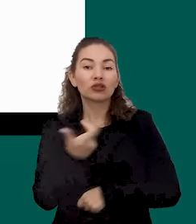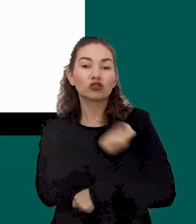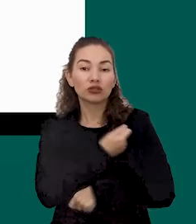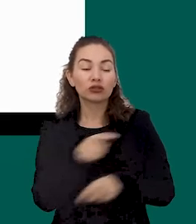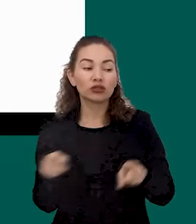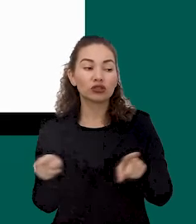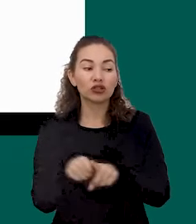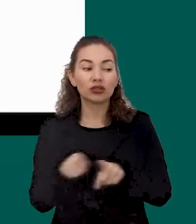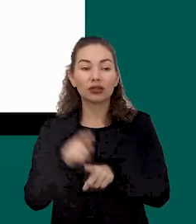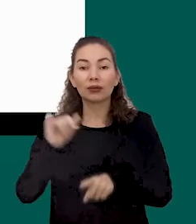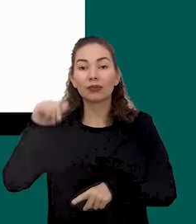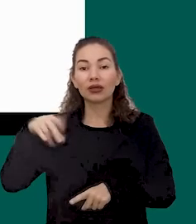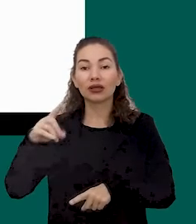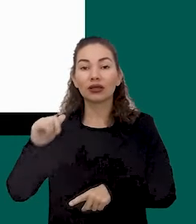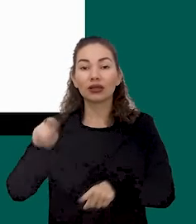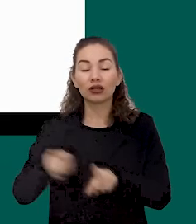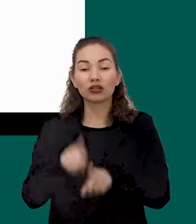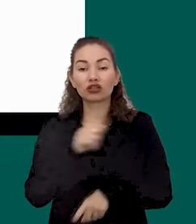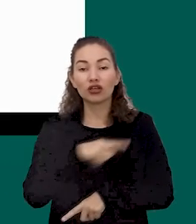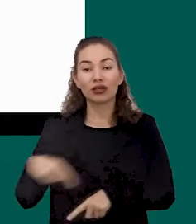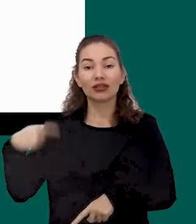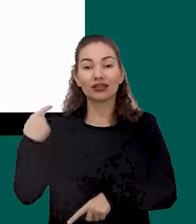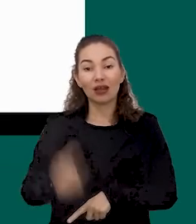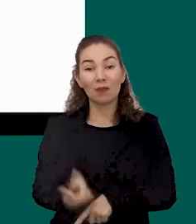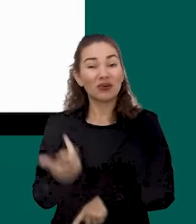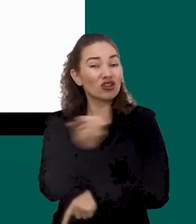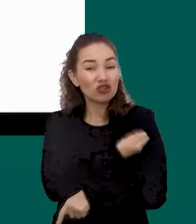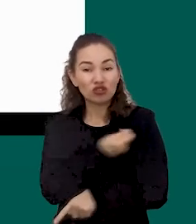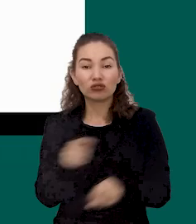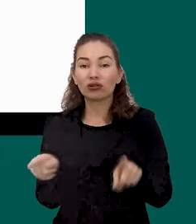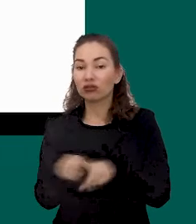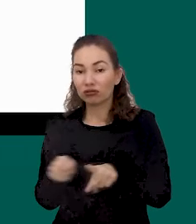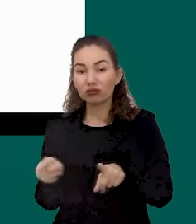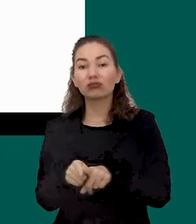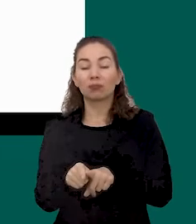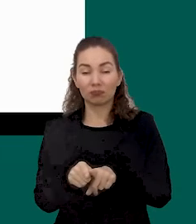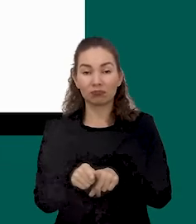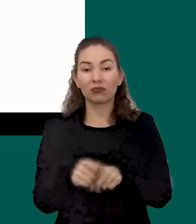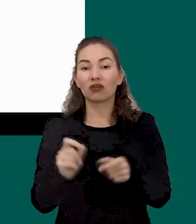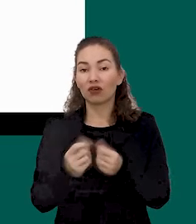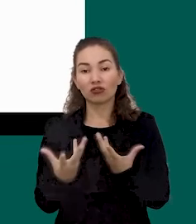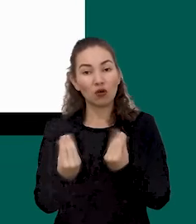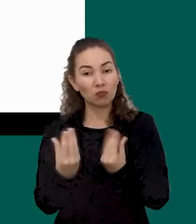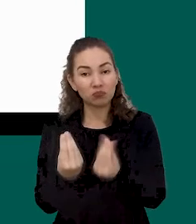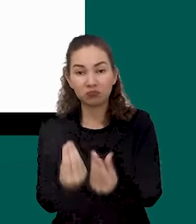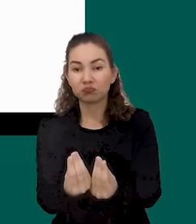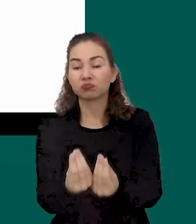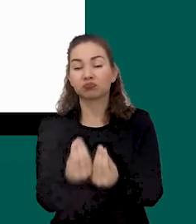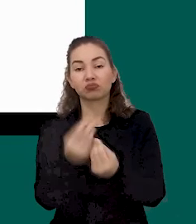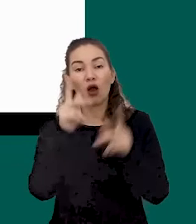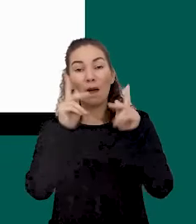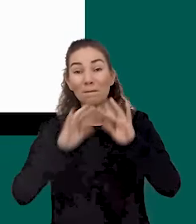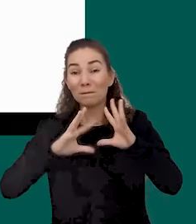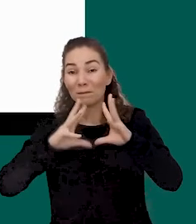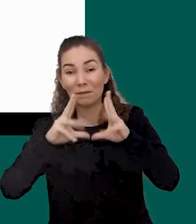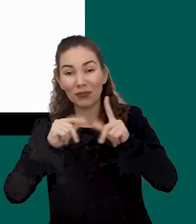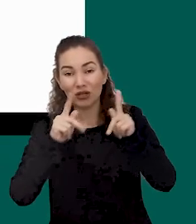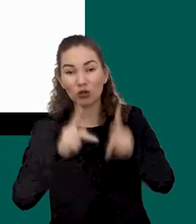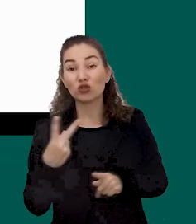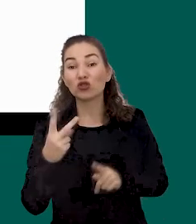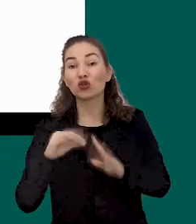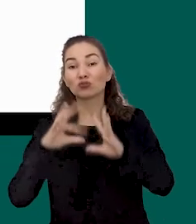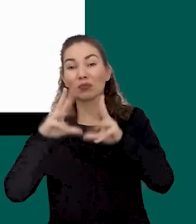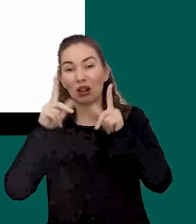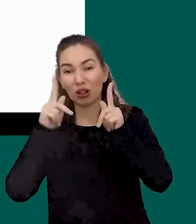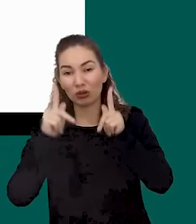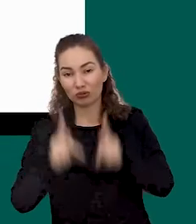da Índia, né, a China, que faz grandes campanhas de vacinações, você vê grandes picos, né, chegando a vacinar diariamente milhões, quase 2 milhões de